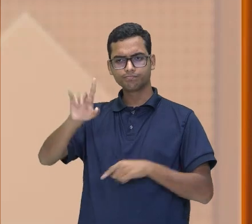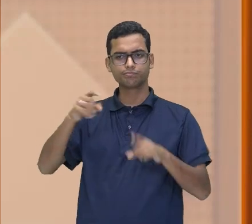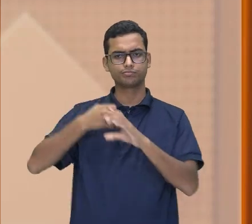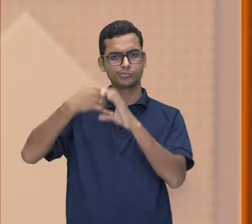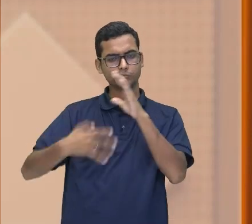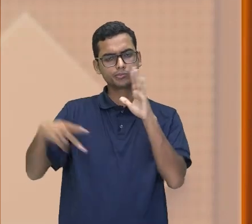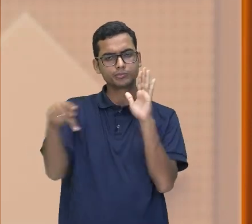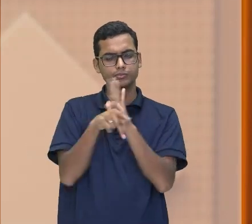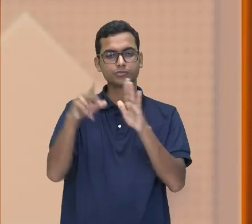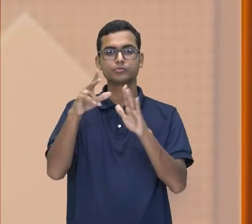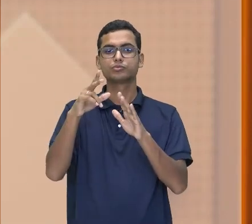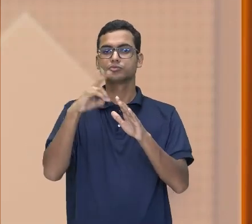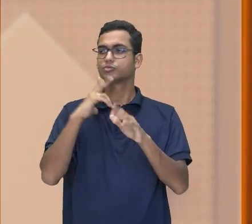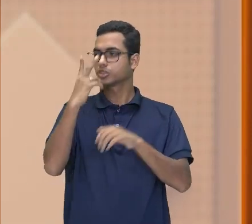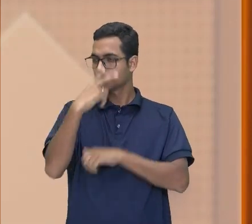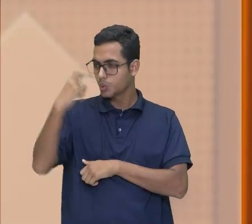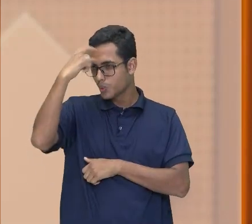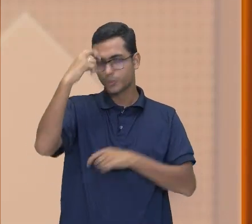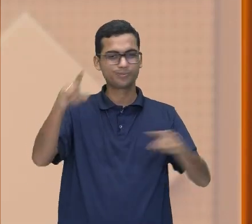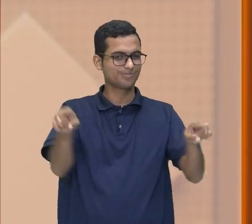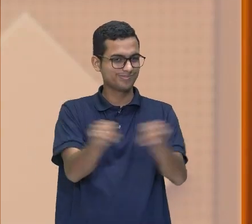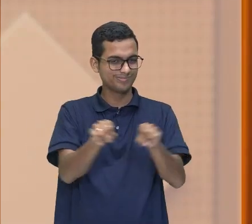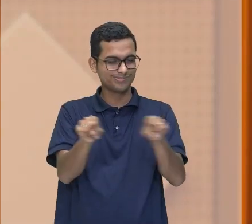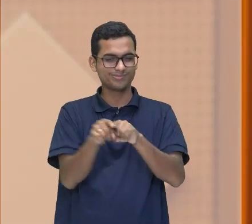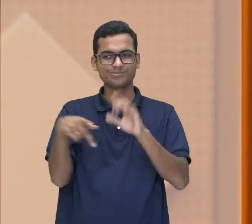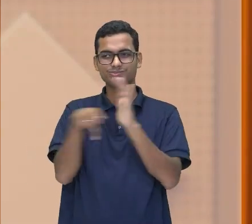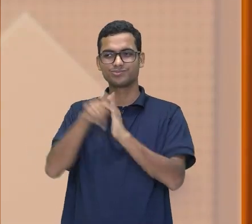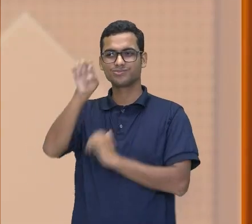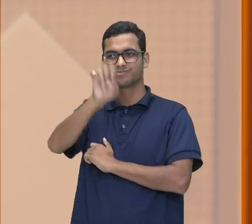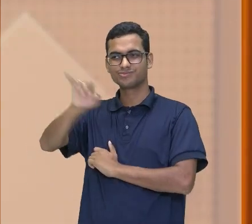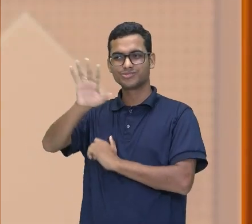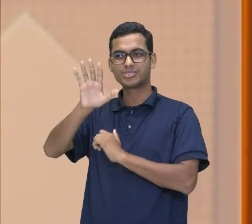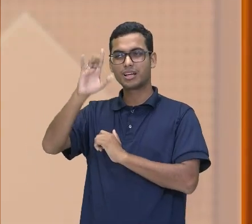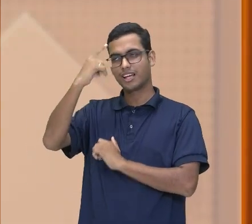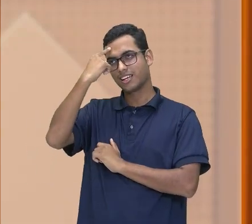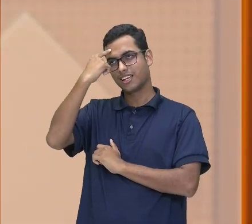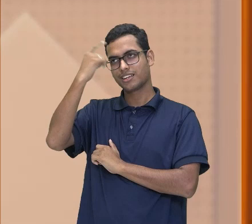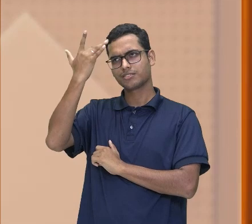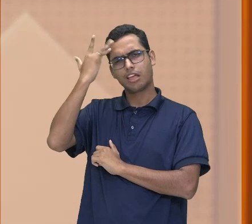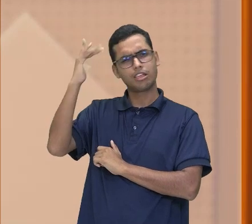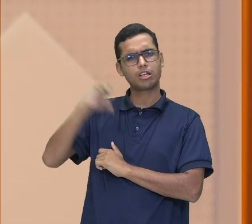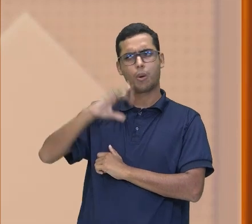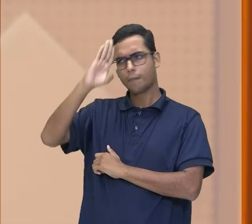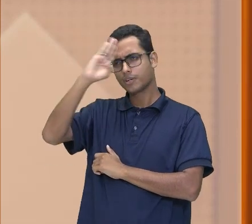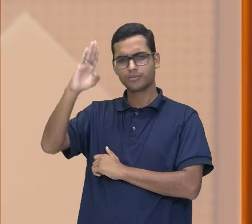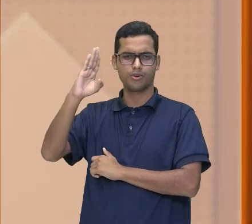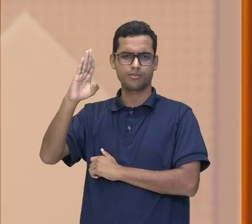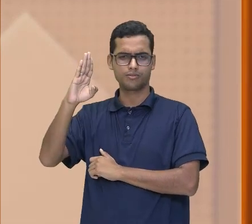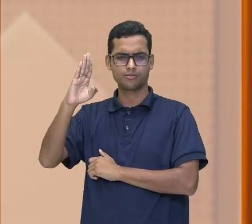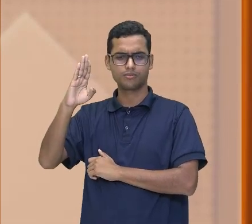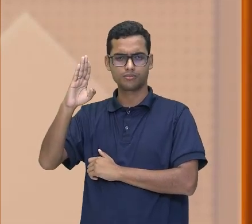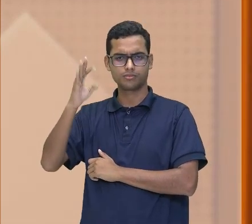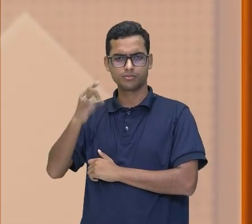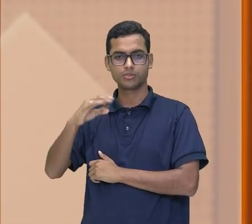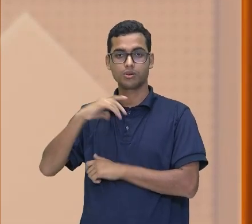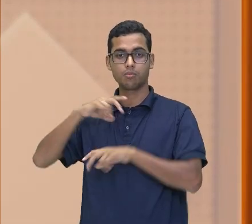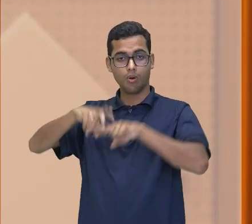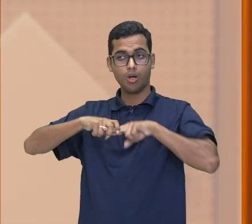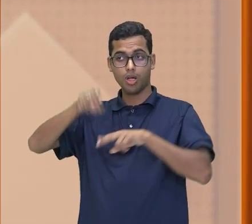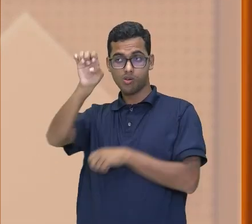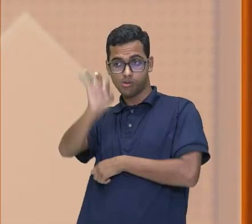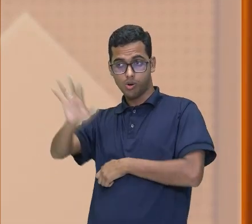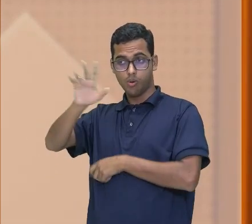de aculturação e também do eurocentrismo. Lembrando, né, que os europeus eles se viam melhores do que